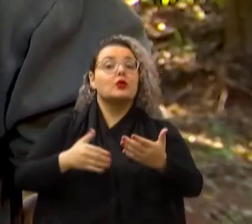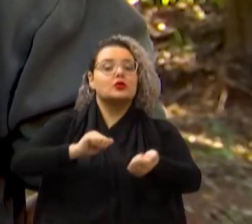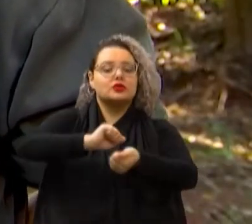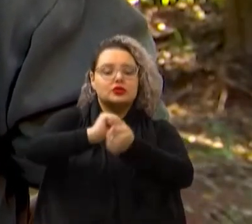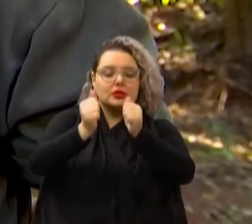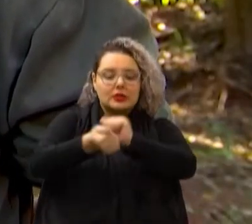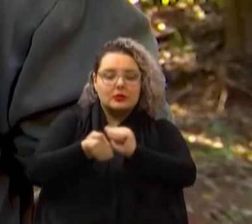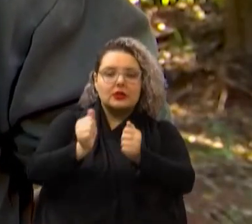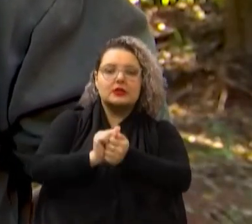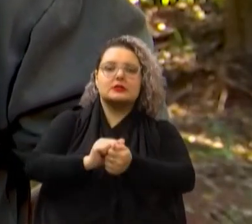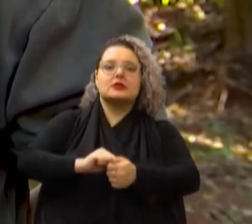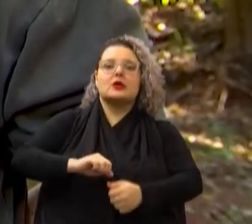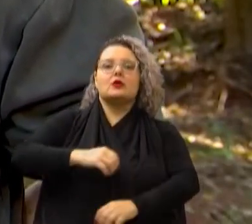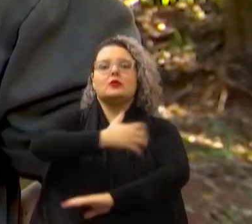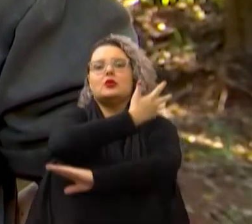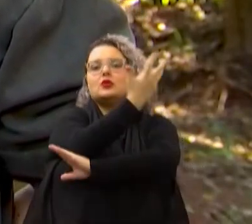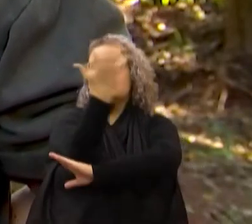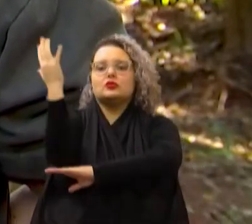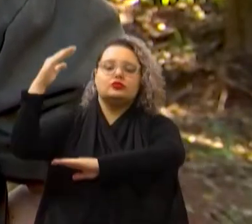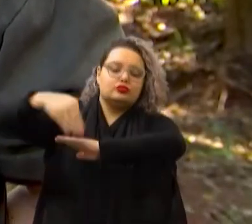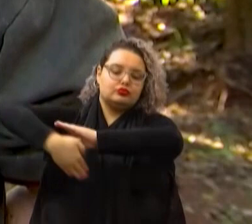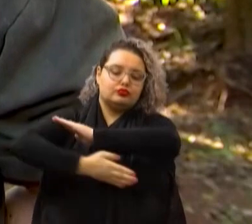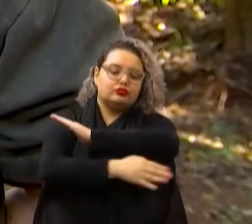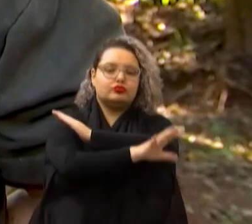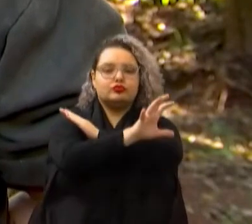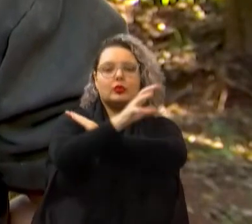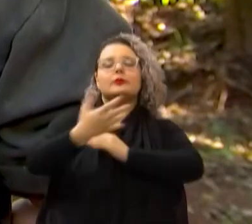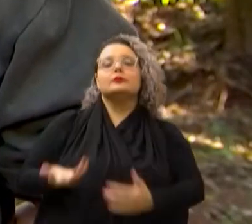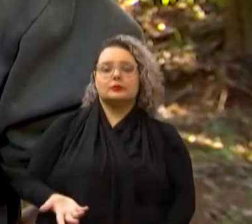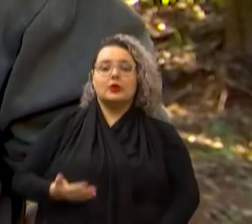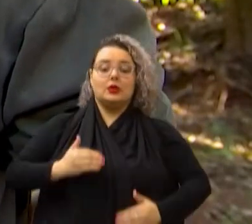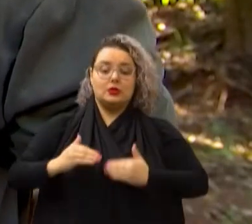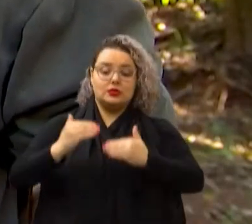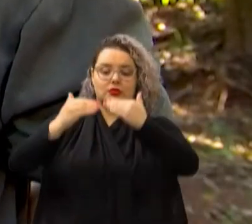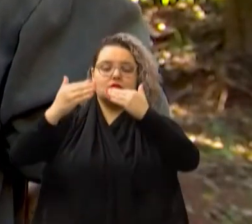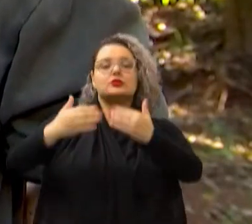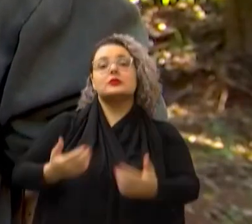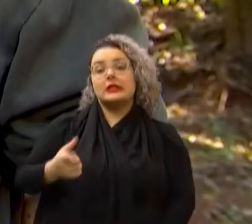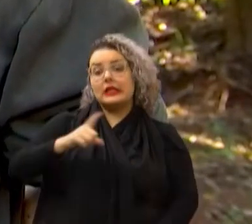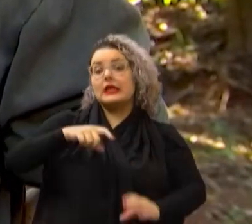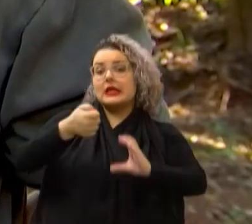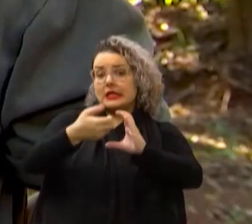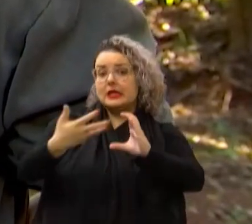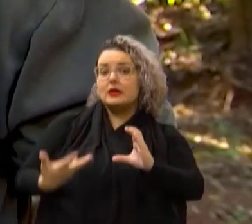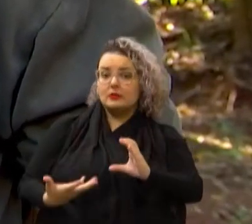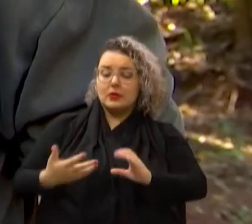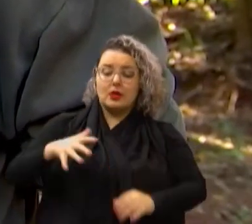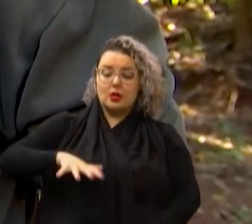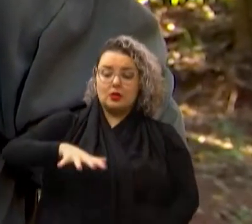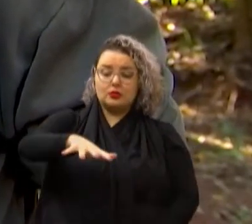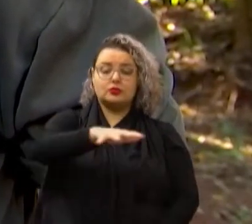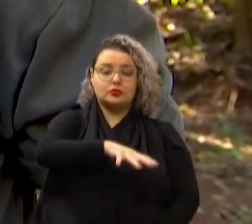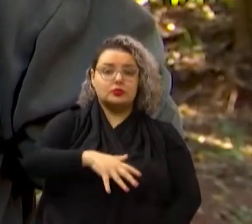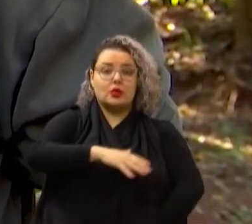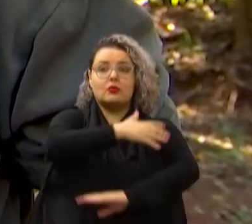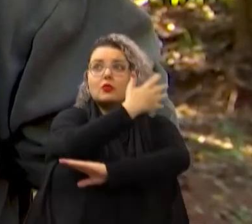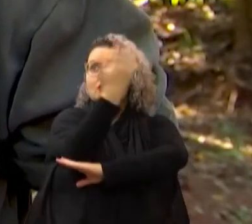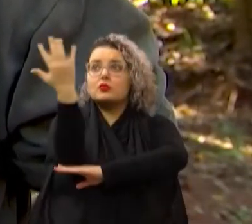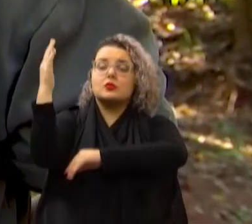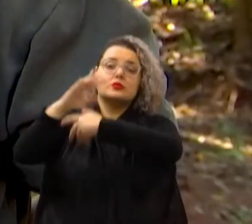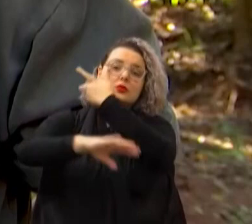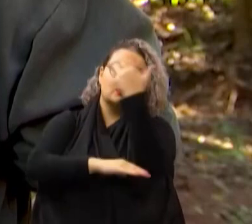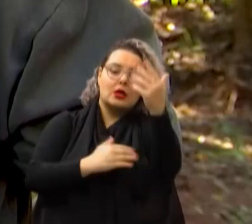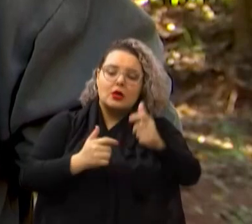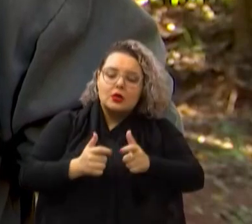ambientais e hoje estão em restauração ecológica, né, com trabalho de plantio e recuperação. Então tem essa característica de ter áreas onde